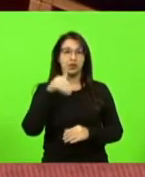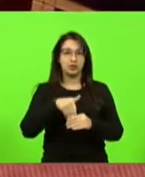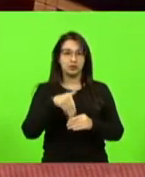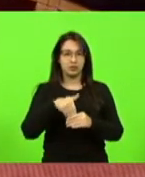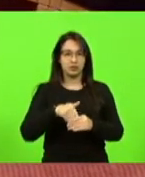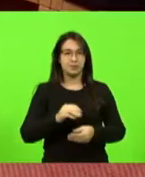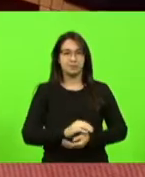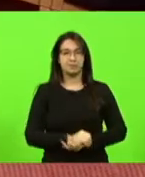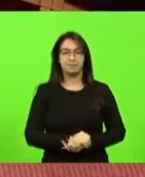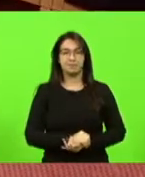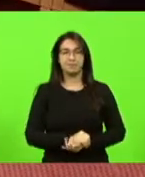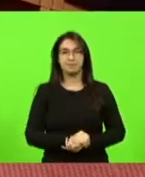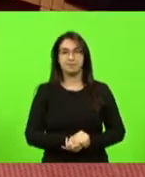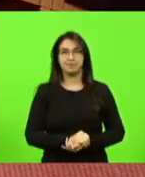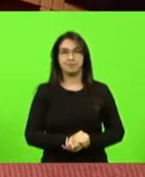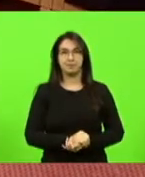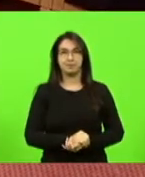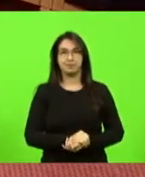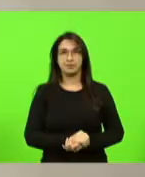deputado.